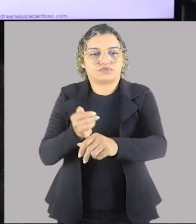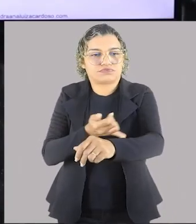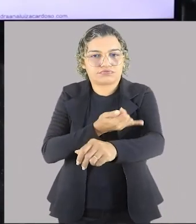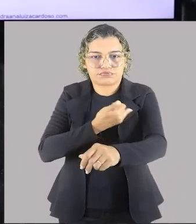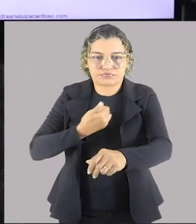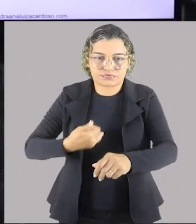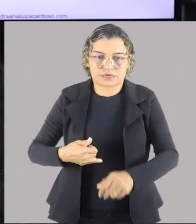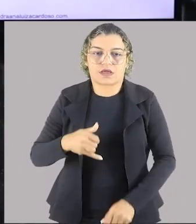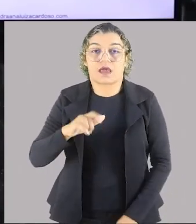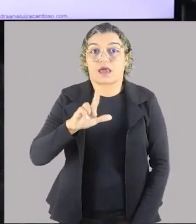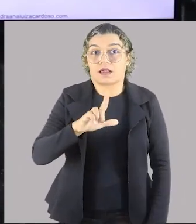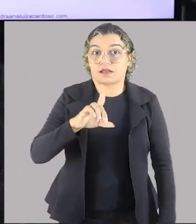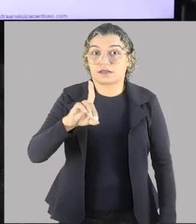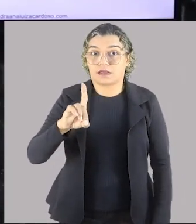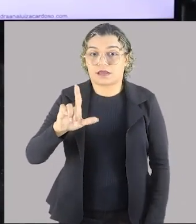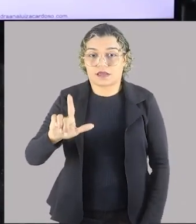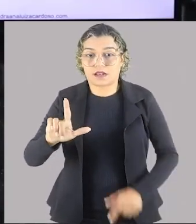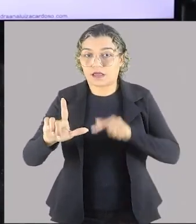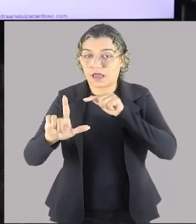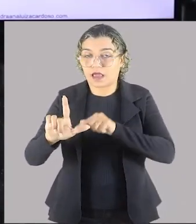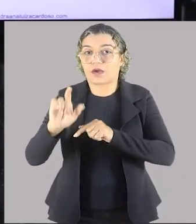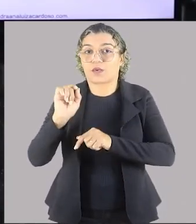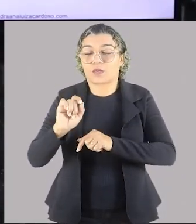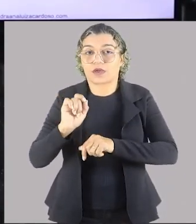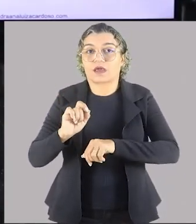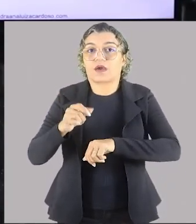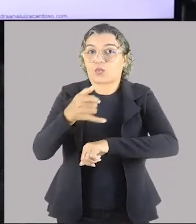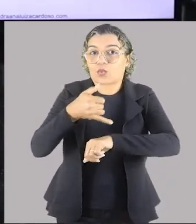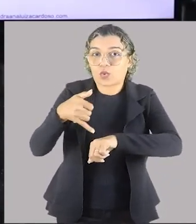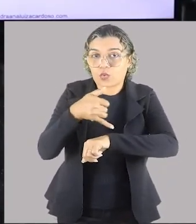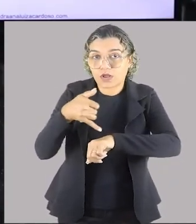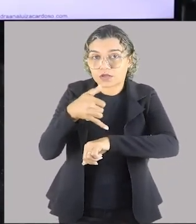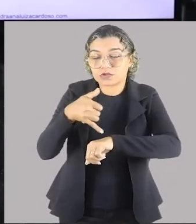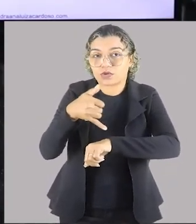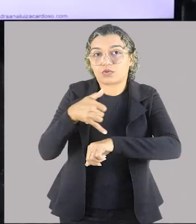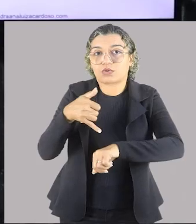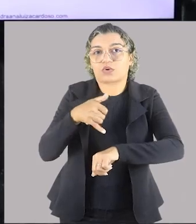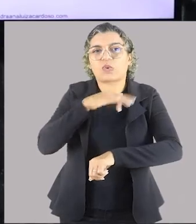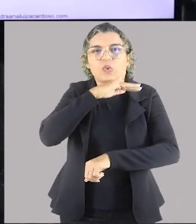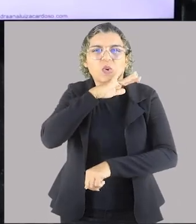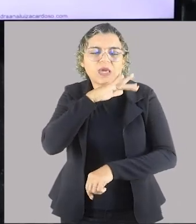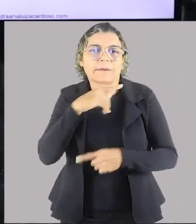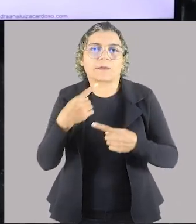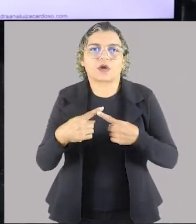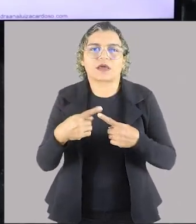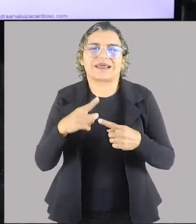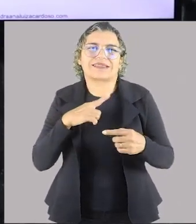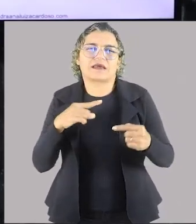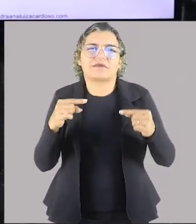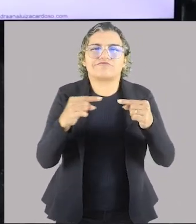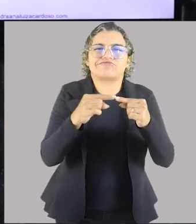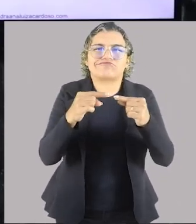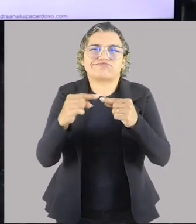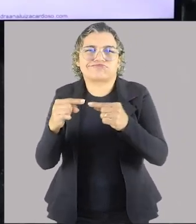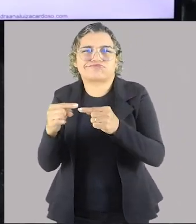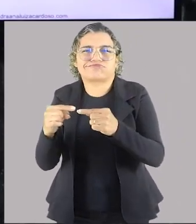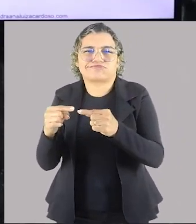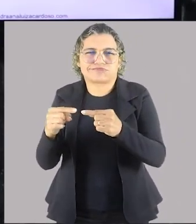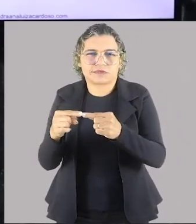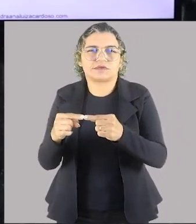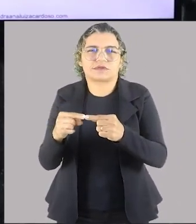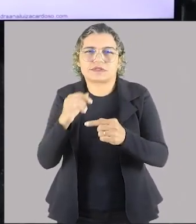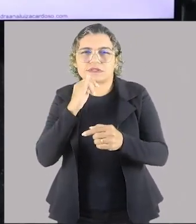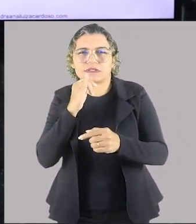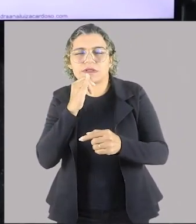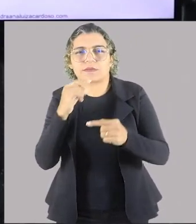Esse LDL, ele é considerado colesterol ruim, porque ele tem afinidade com a parede dos vasos. E